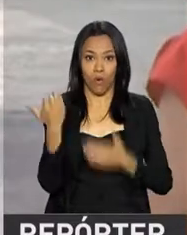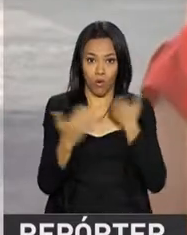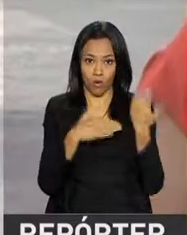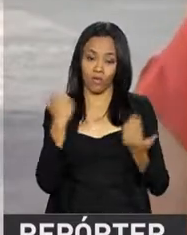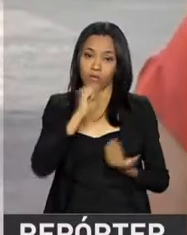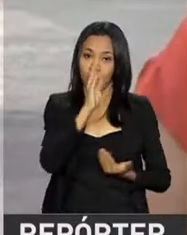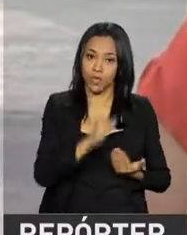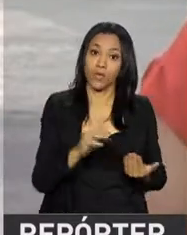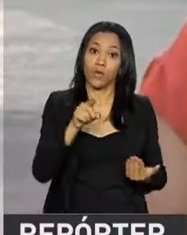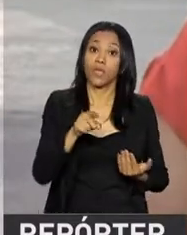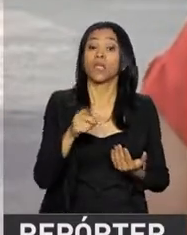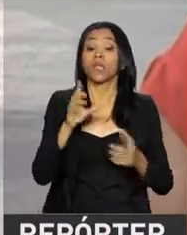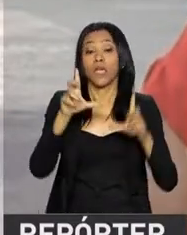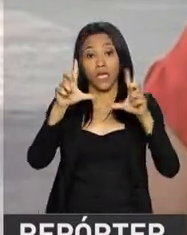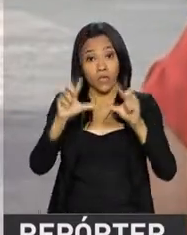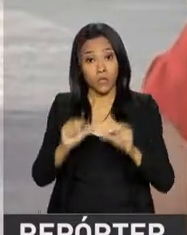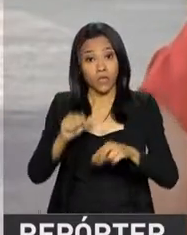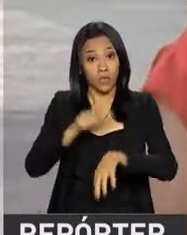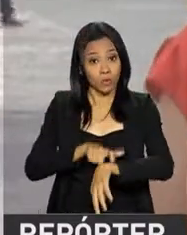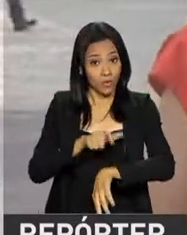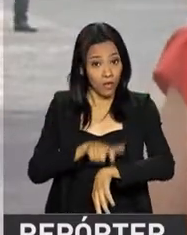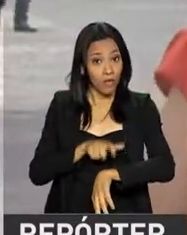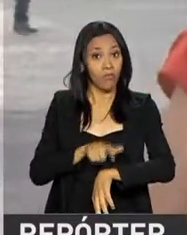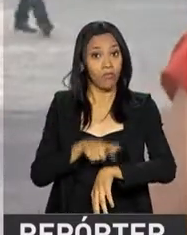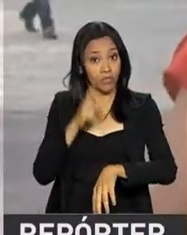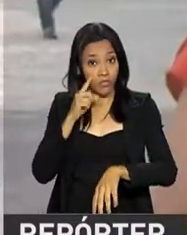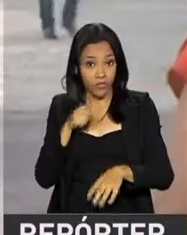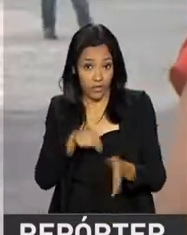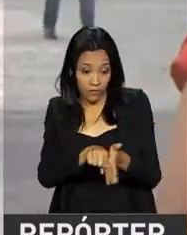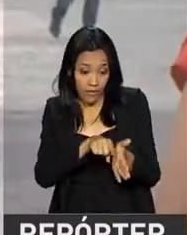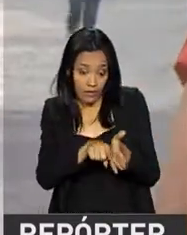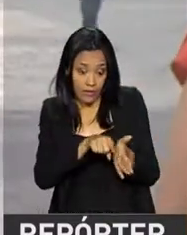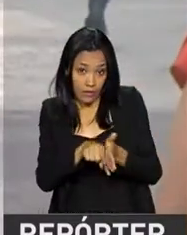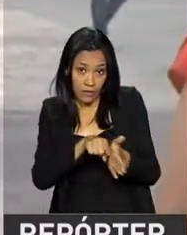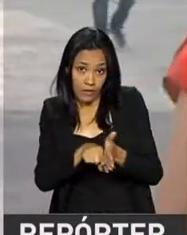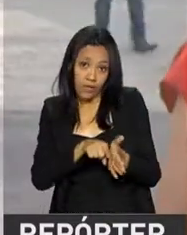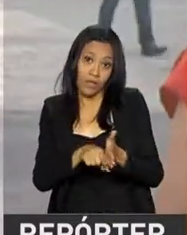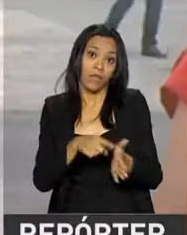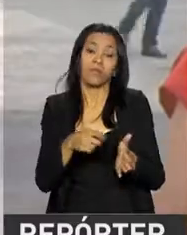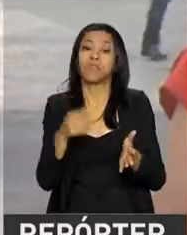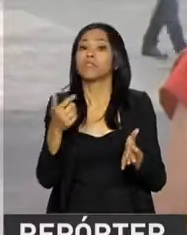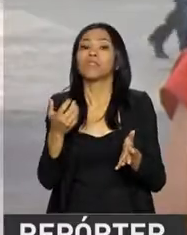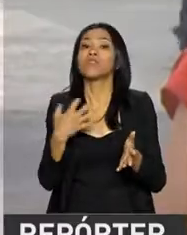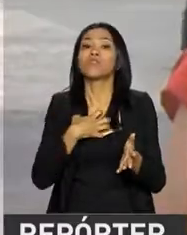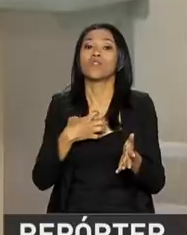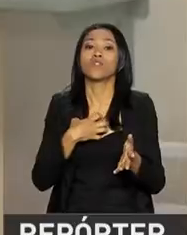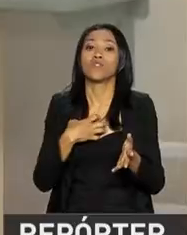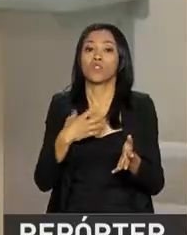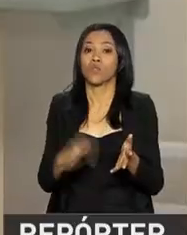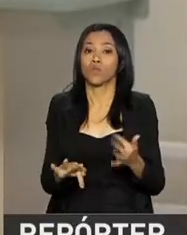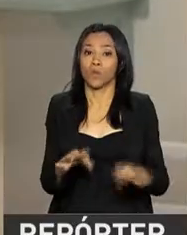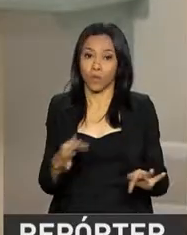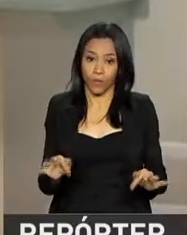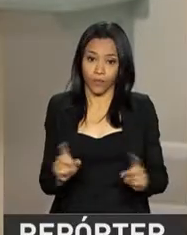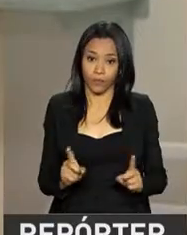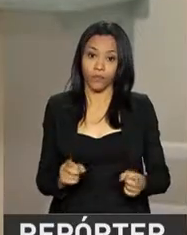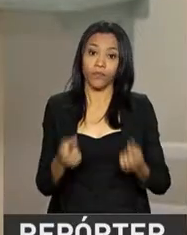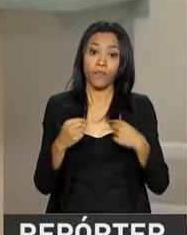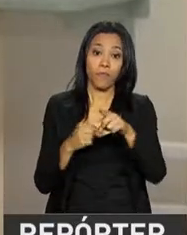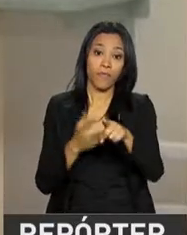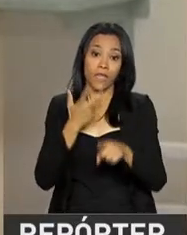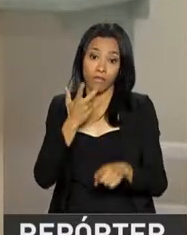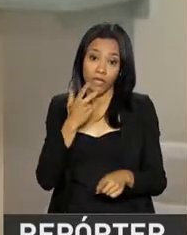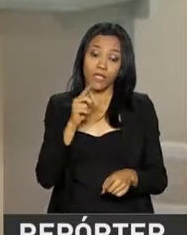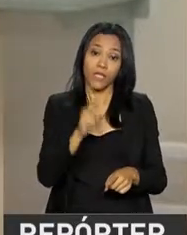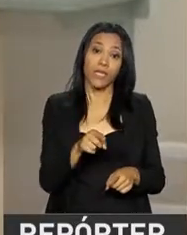é reduzir o tempo de espera pela biópsia e com um diferencial: sem dor para os pacientes. E esse centro diagnóstico vem e